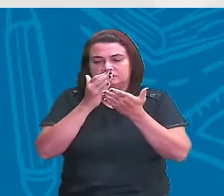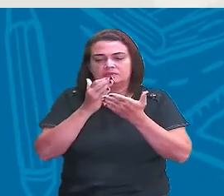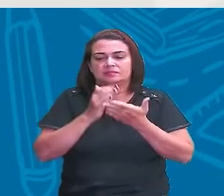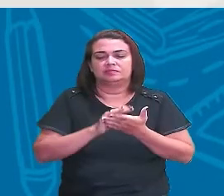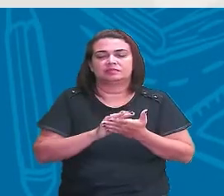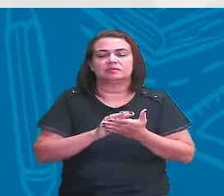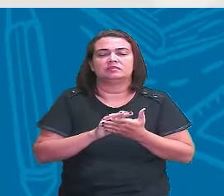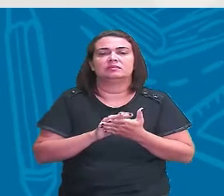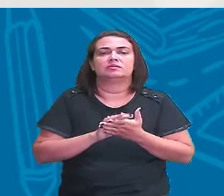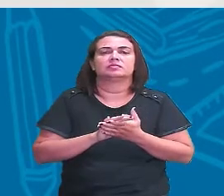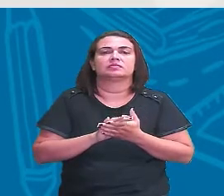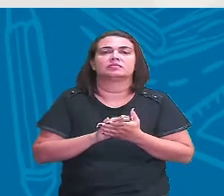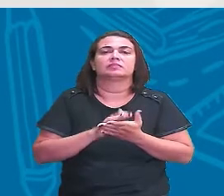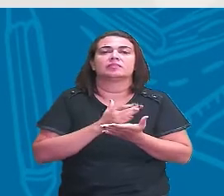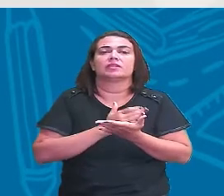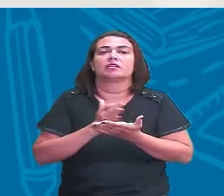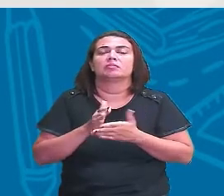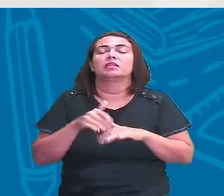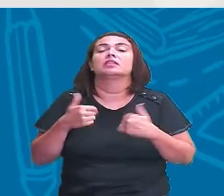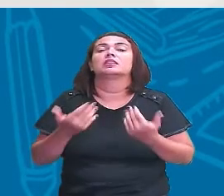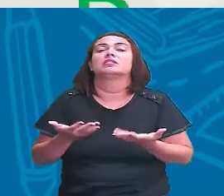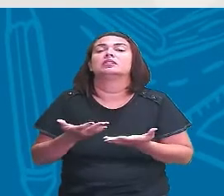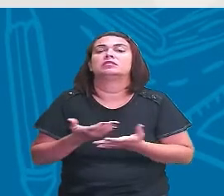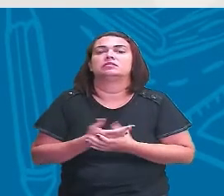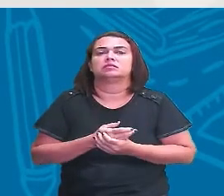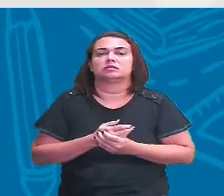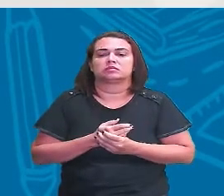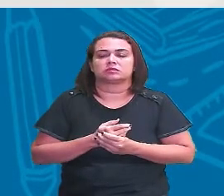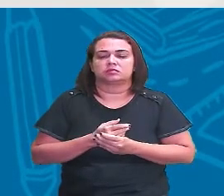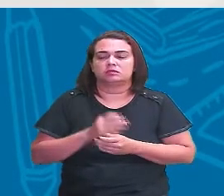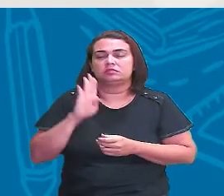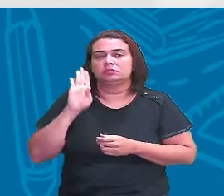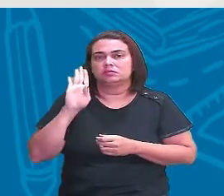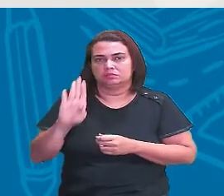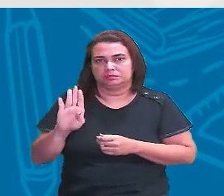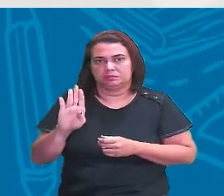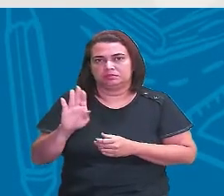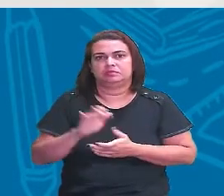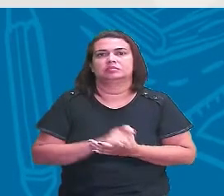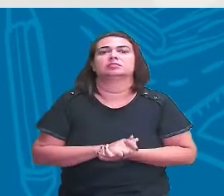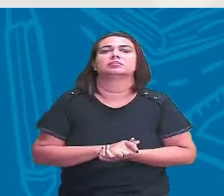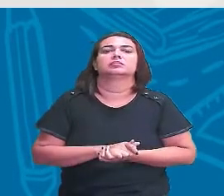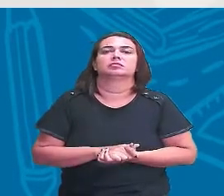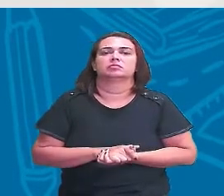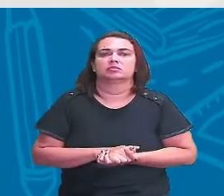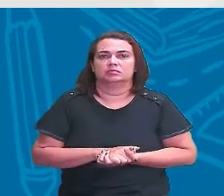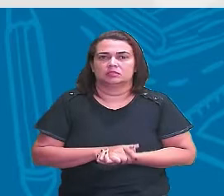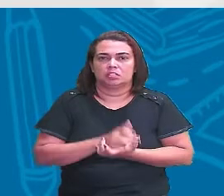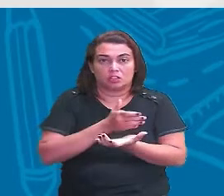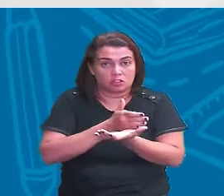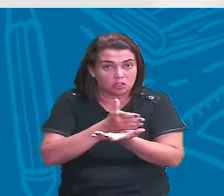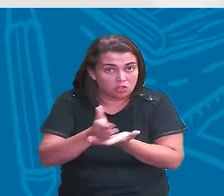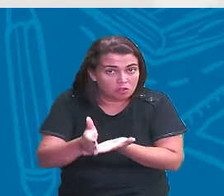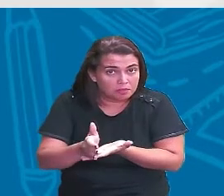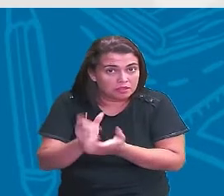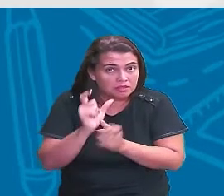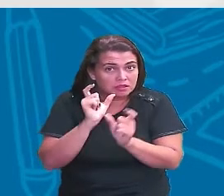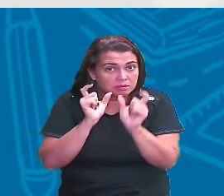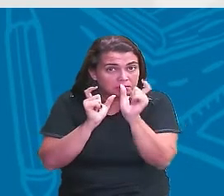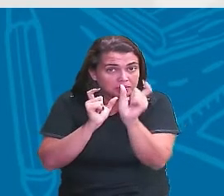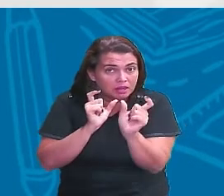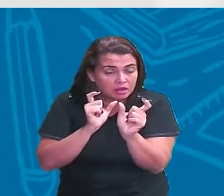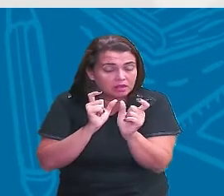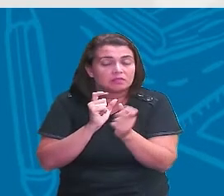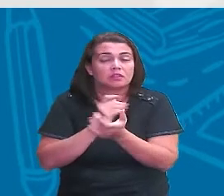da palavra bola é que letrinha? A letra B. Isso mesmo. A letra B que inicia da